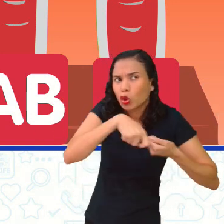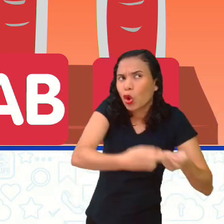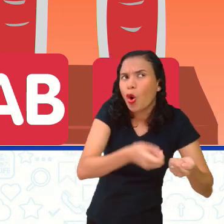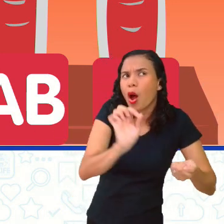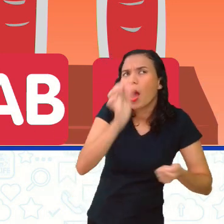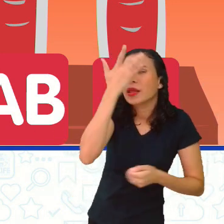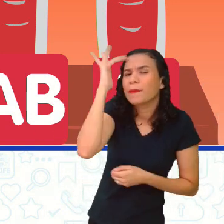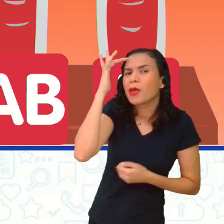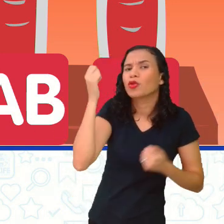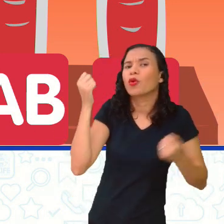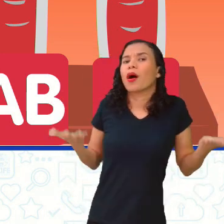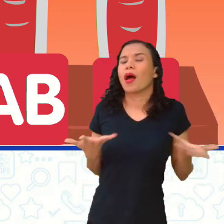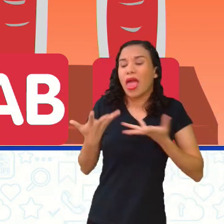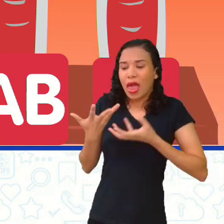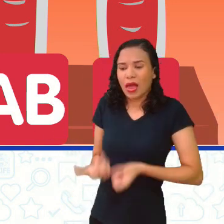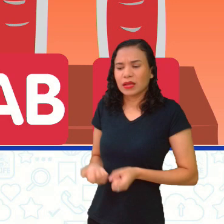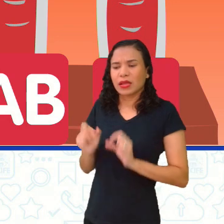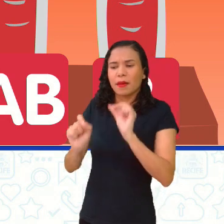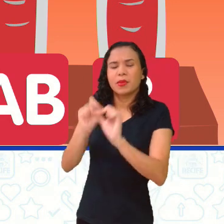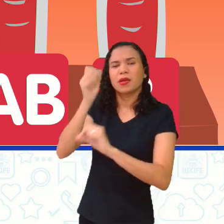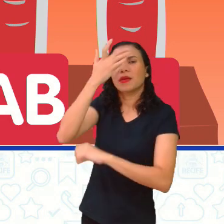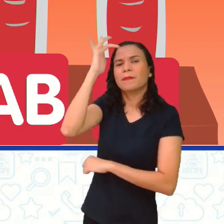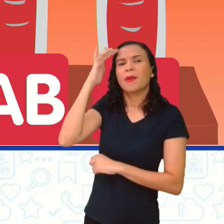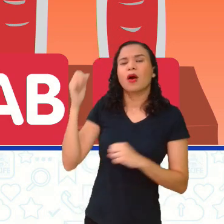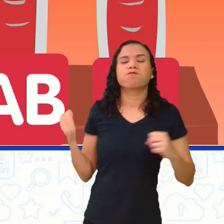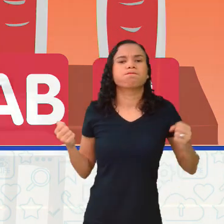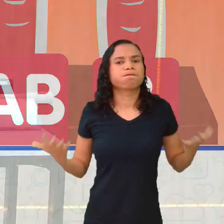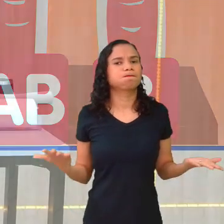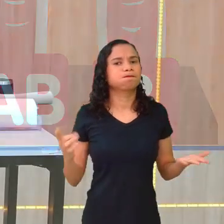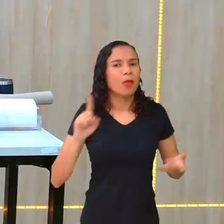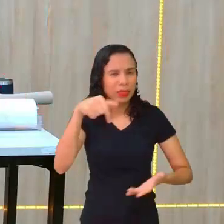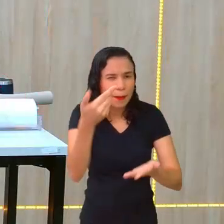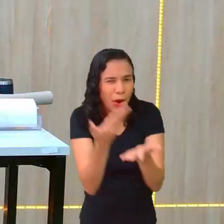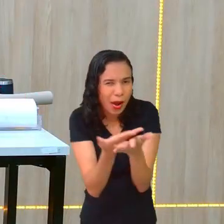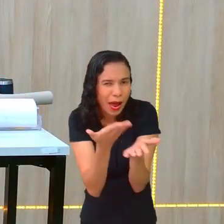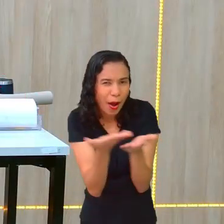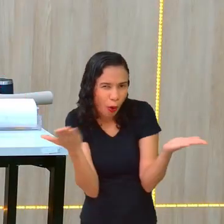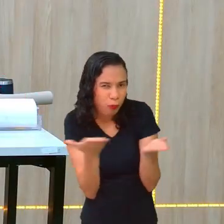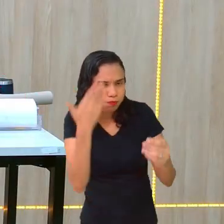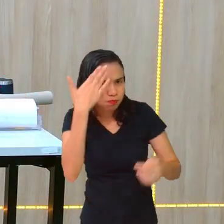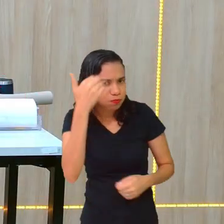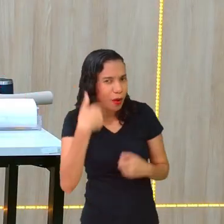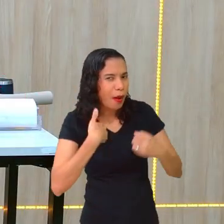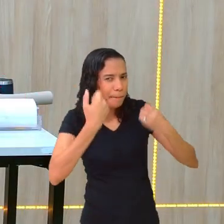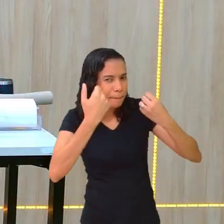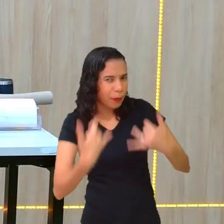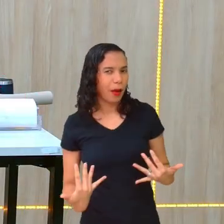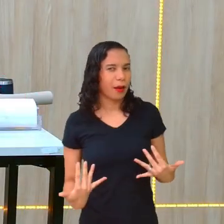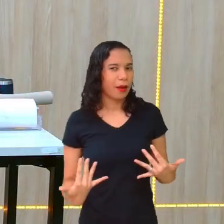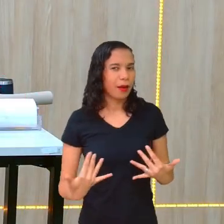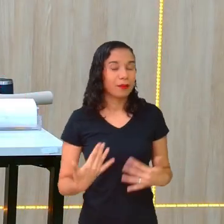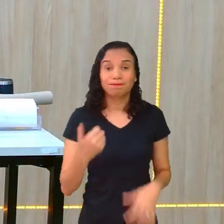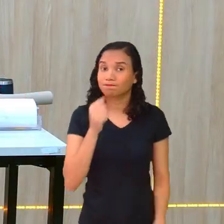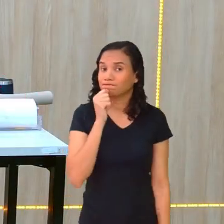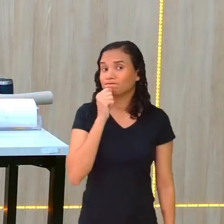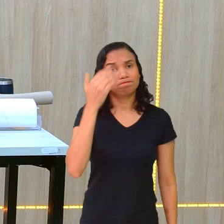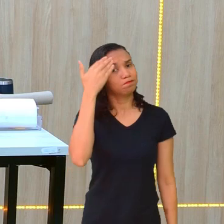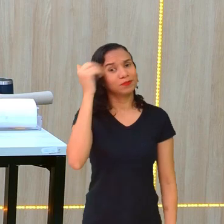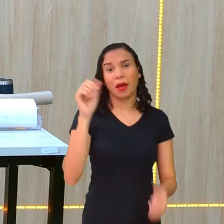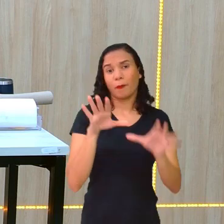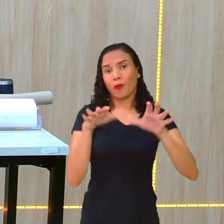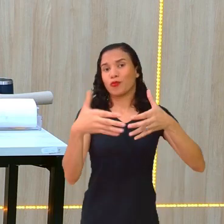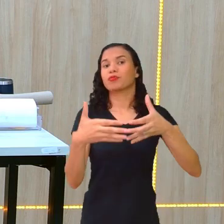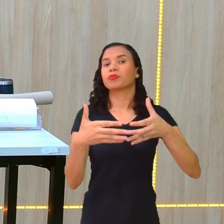a quem? Receberá de quem? Será que depois dessa aula você sabe dizer? Para aqueles que ainda não sabem o seu grupo